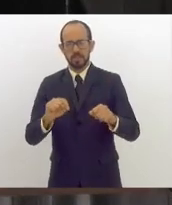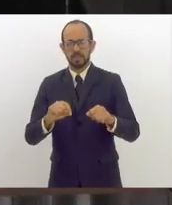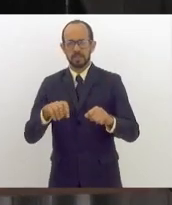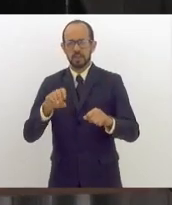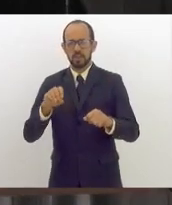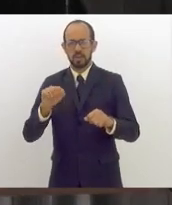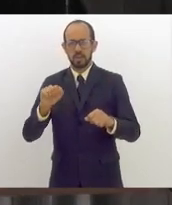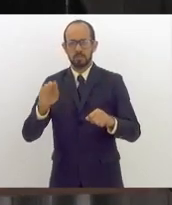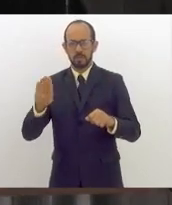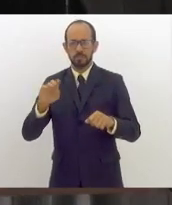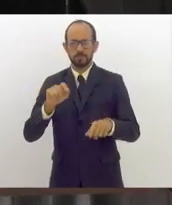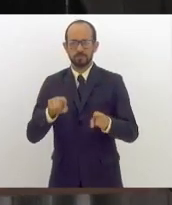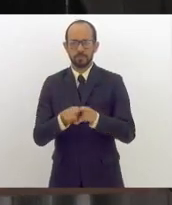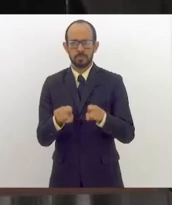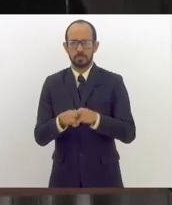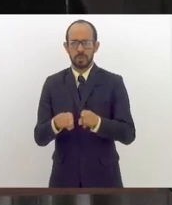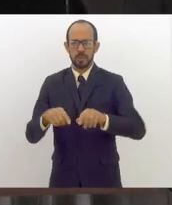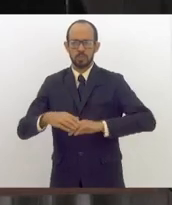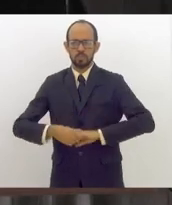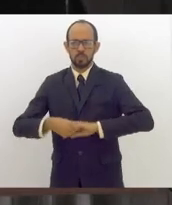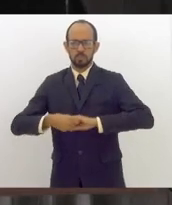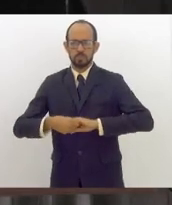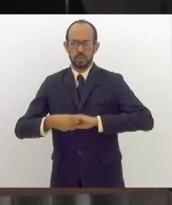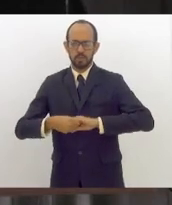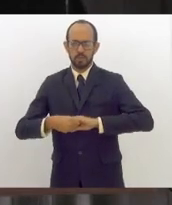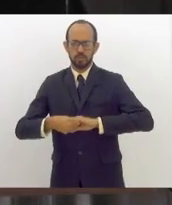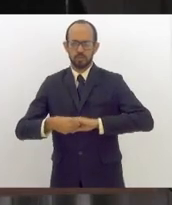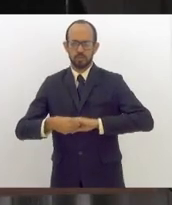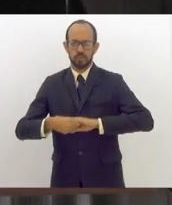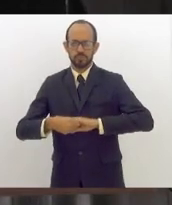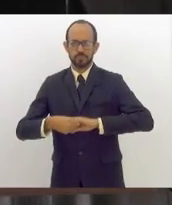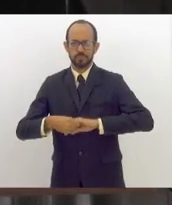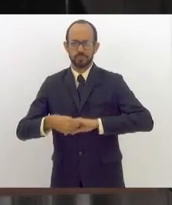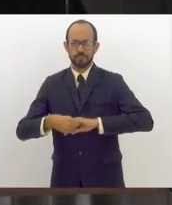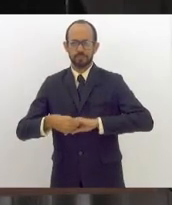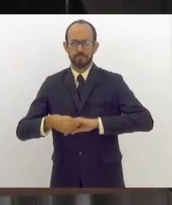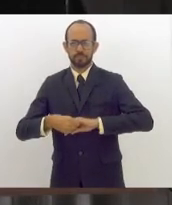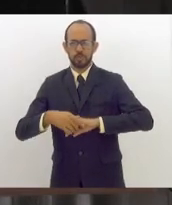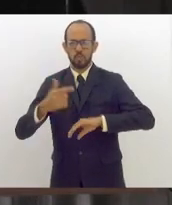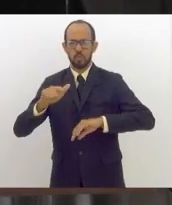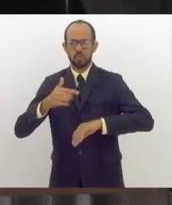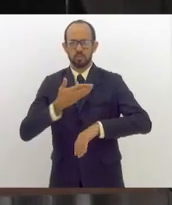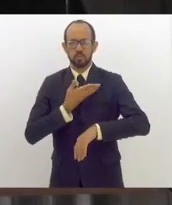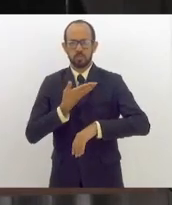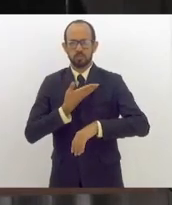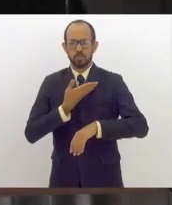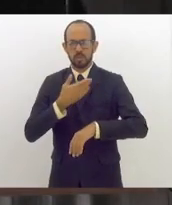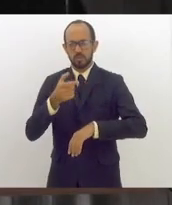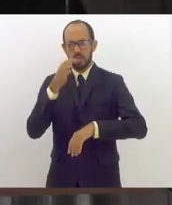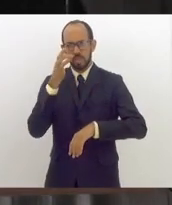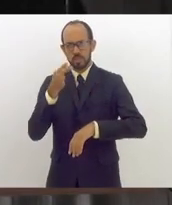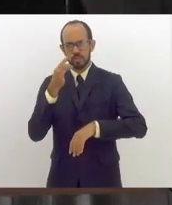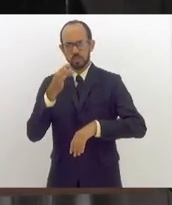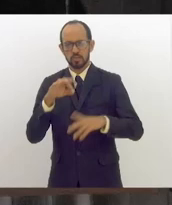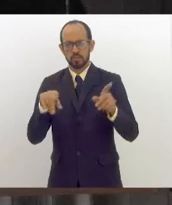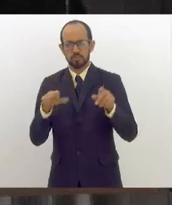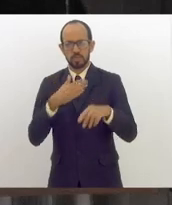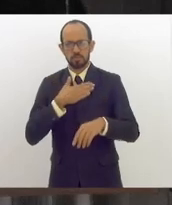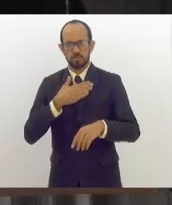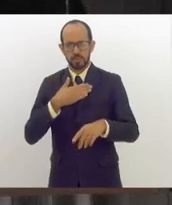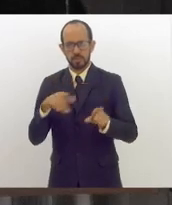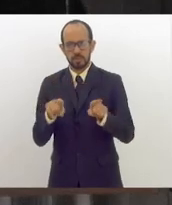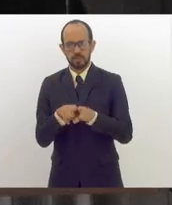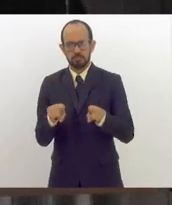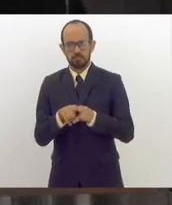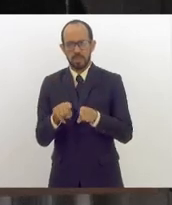eu cumprimento e não poderia deixar de cumprimentar um outro querido amigo muito atencioso não só comigo mas